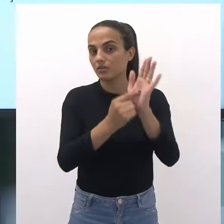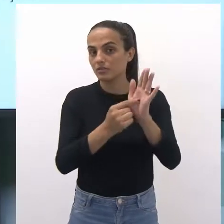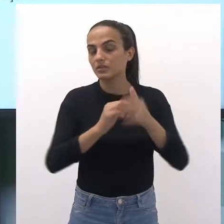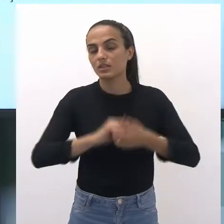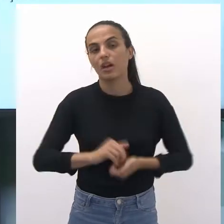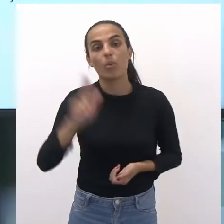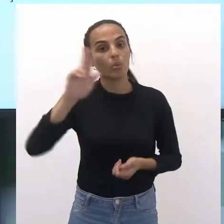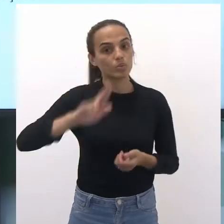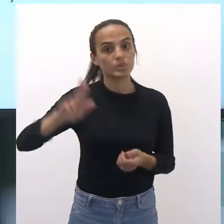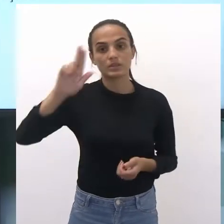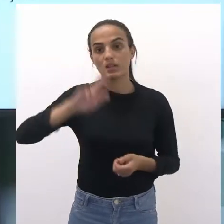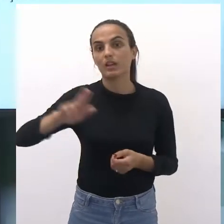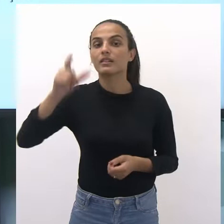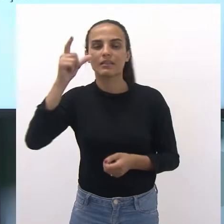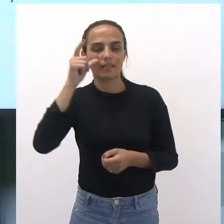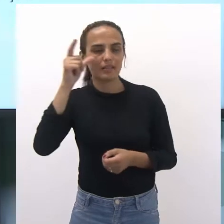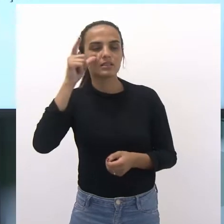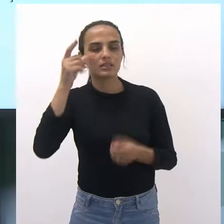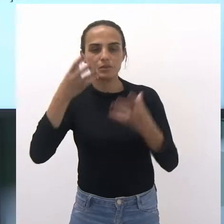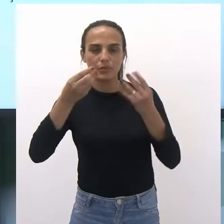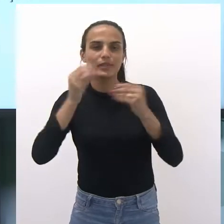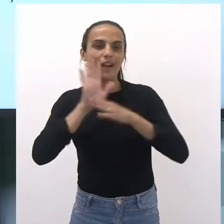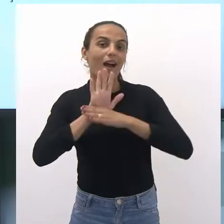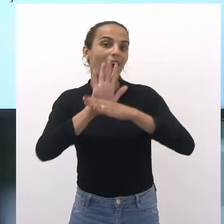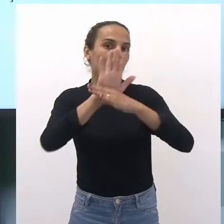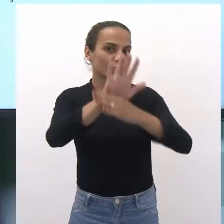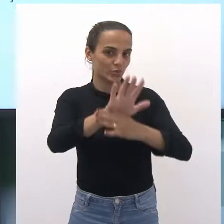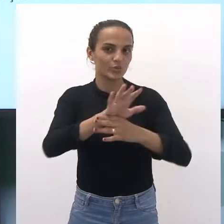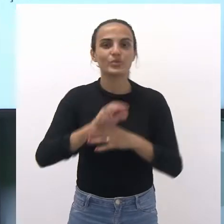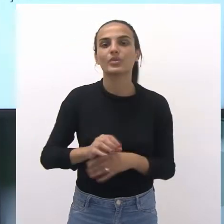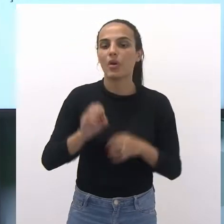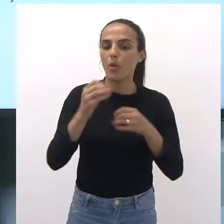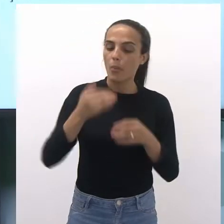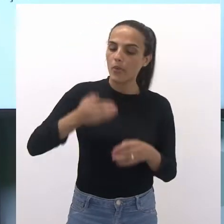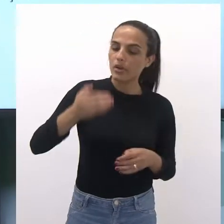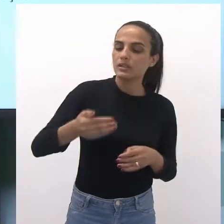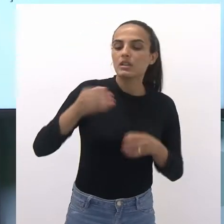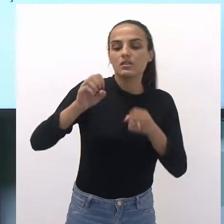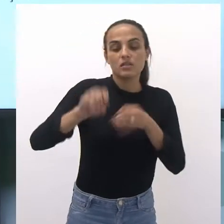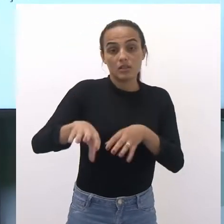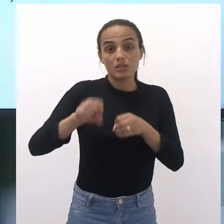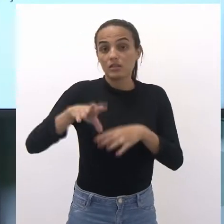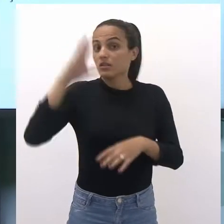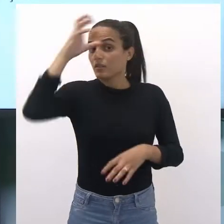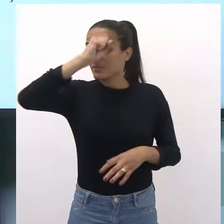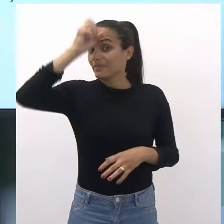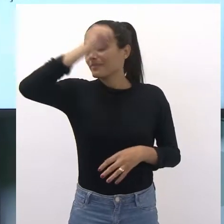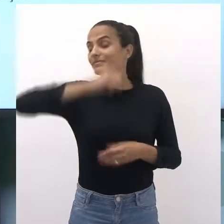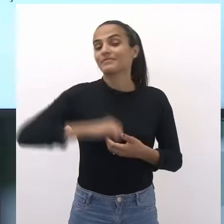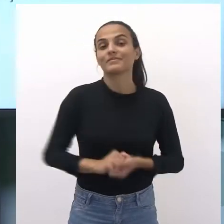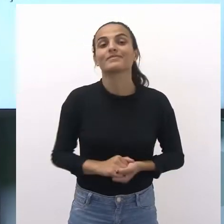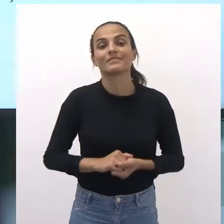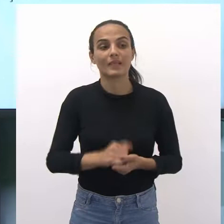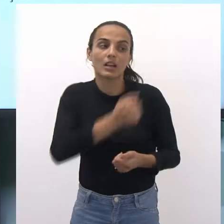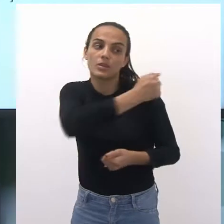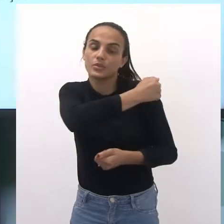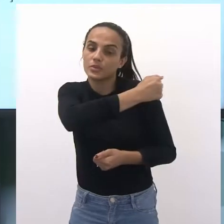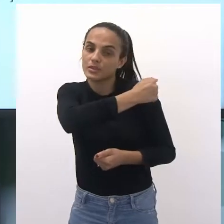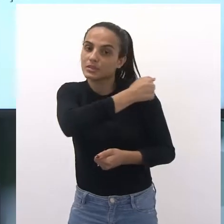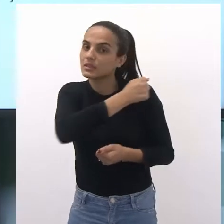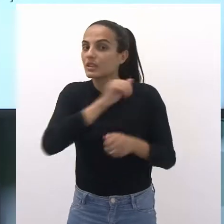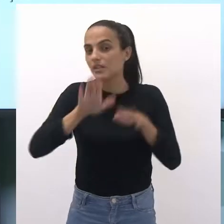interessante. E também auxilia aí no processo de ensino-aprendizagem, principalmente, às vezes, para os estudantes que talvez tenham um pouco mais